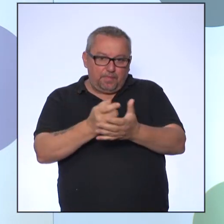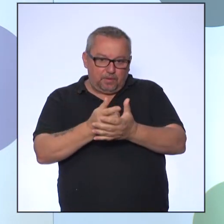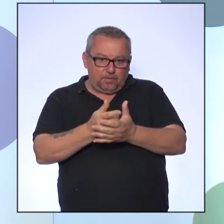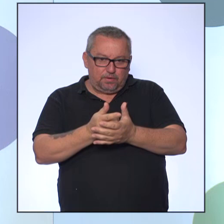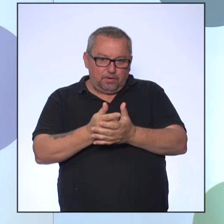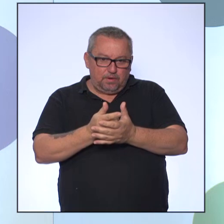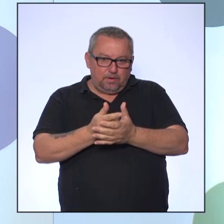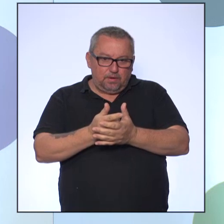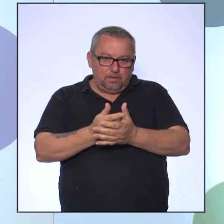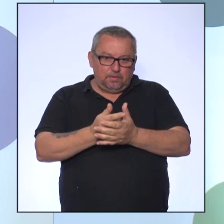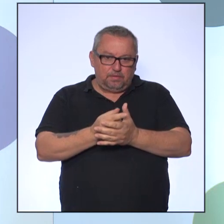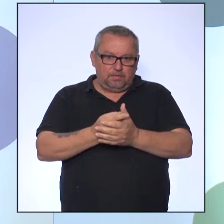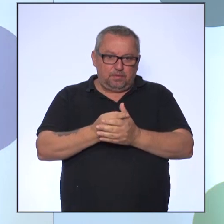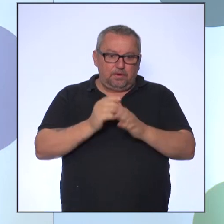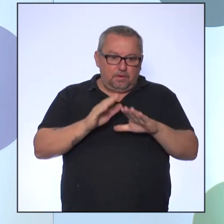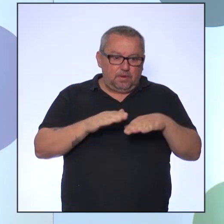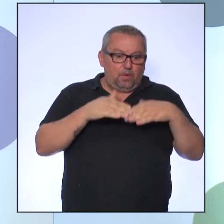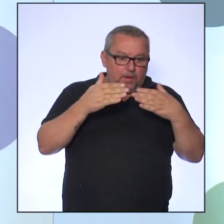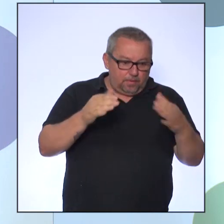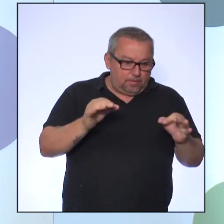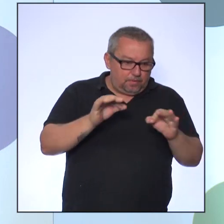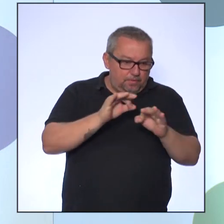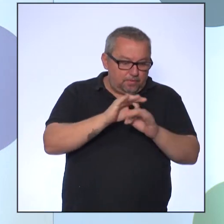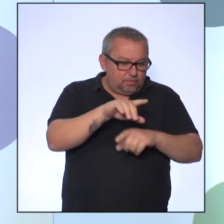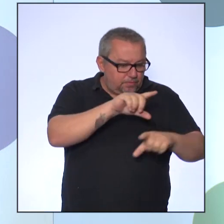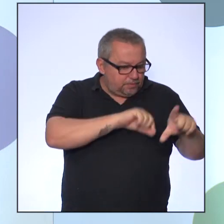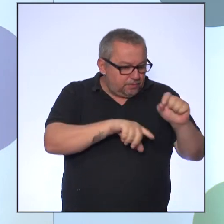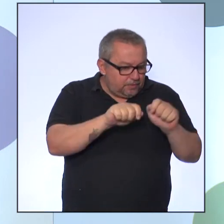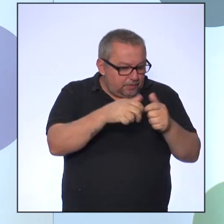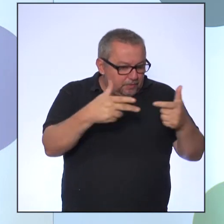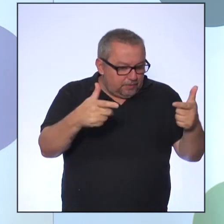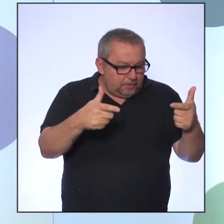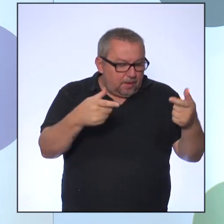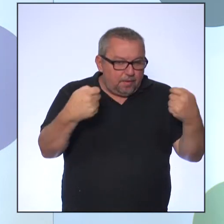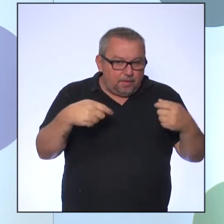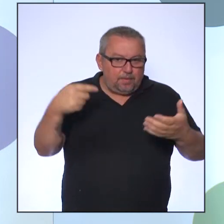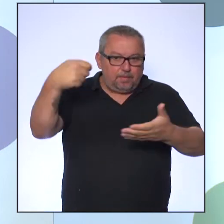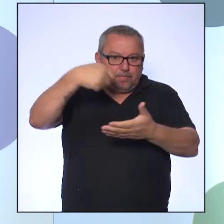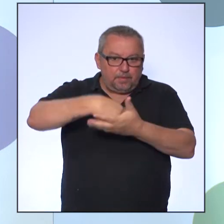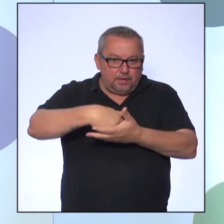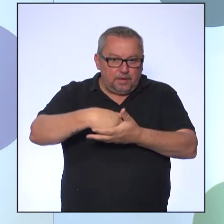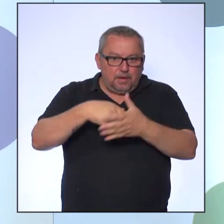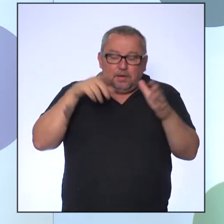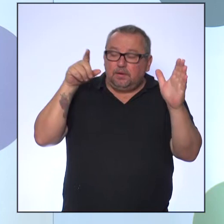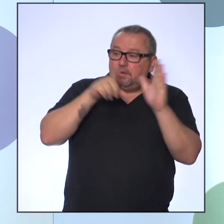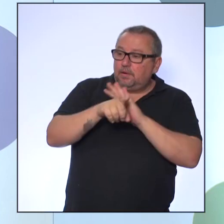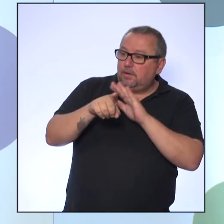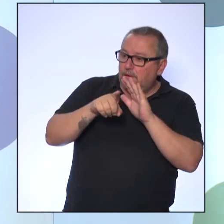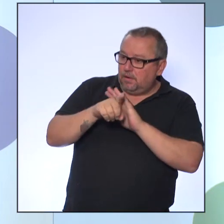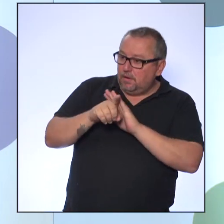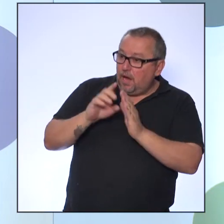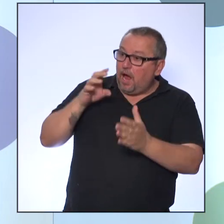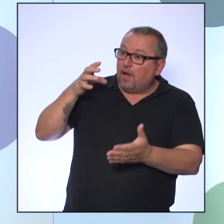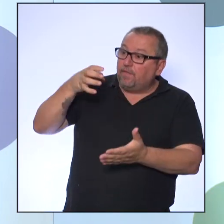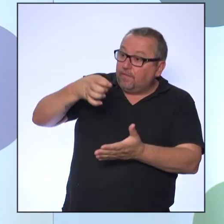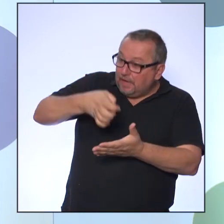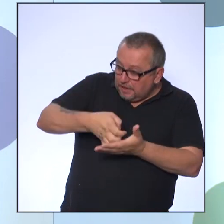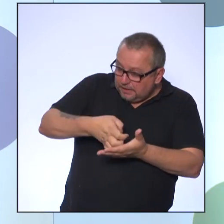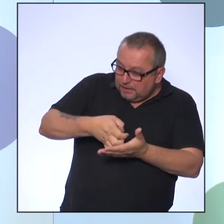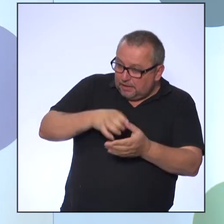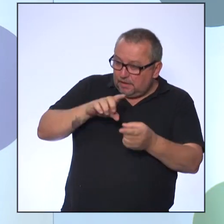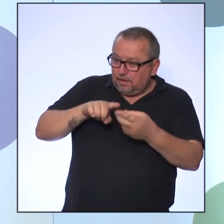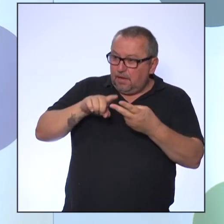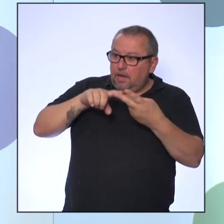assim: após a realização do pedido, efetua-se o pagamento, aonde se pergunta para o cliente se ele vai pagar à